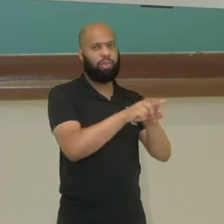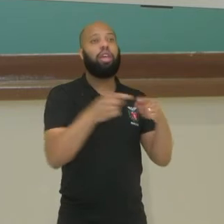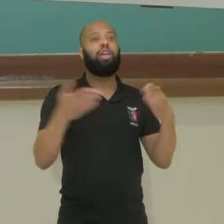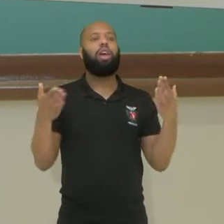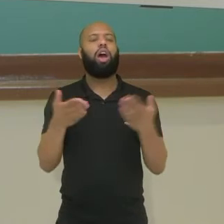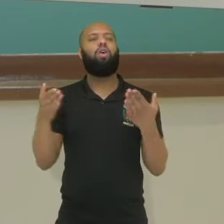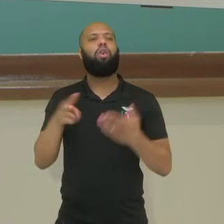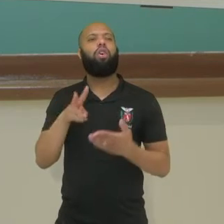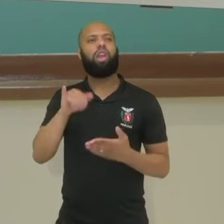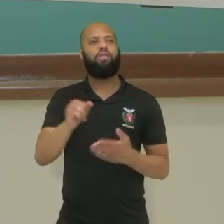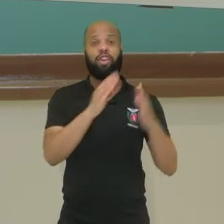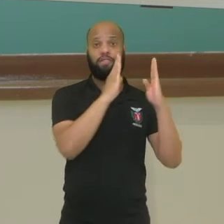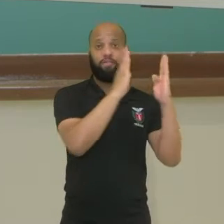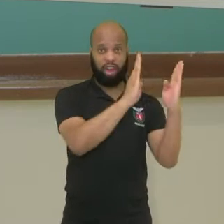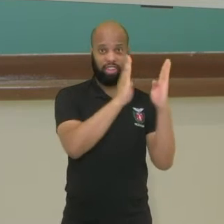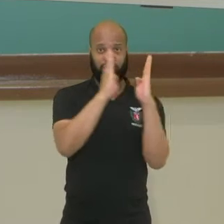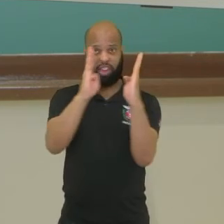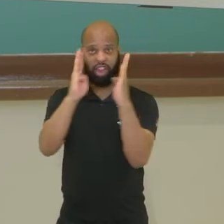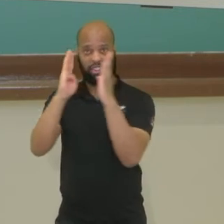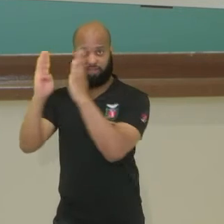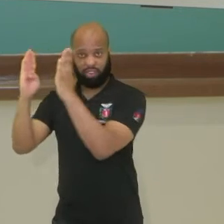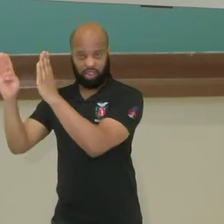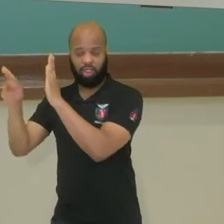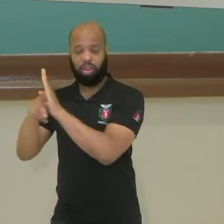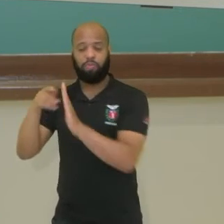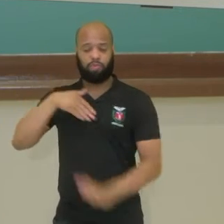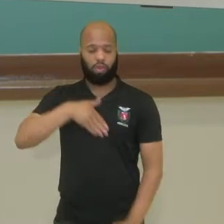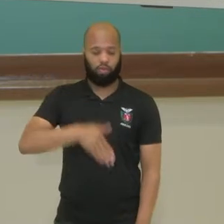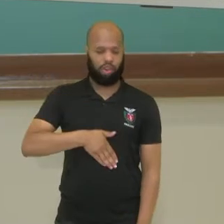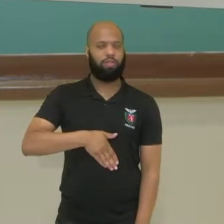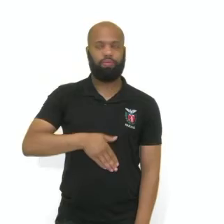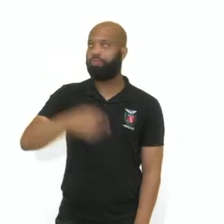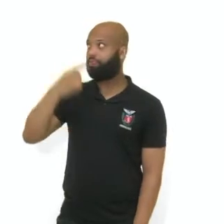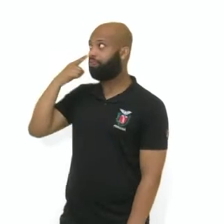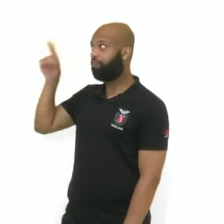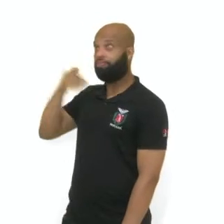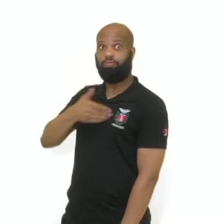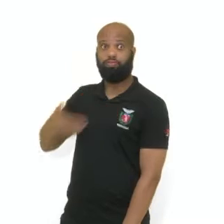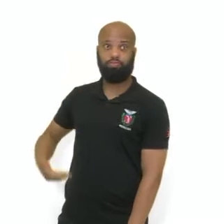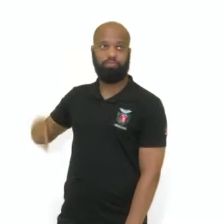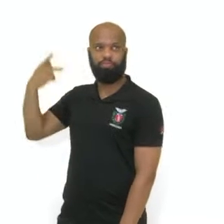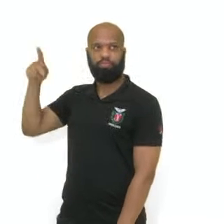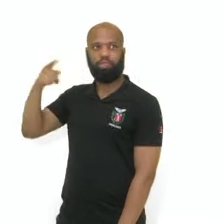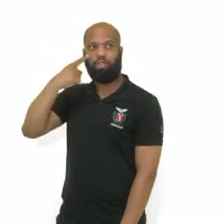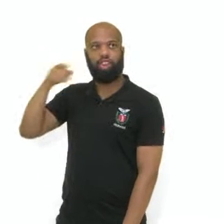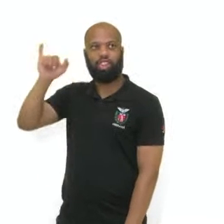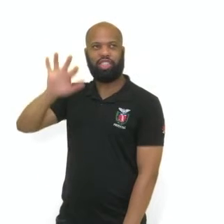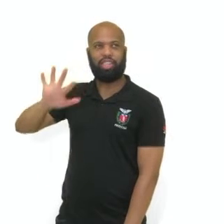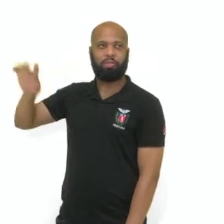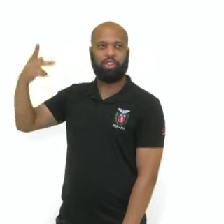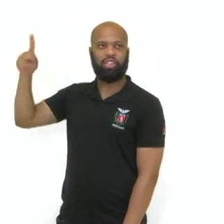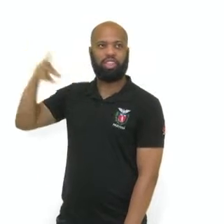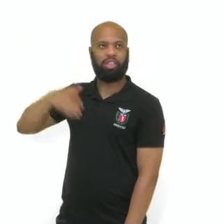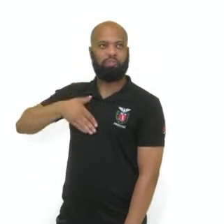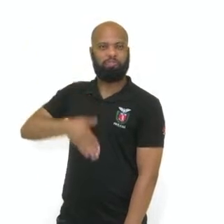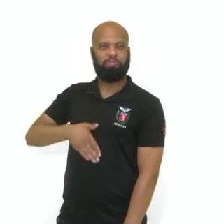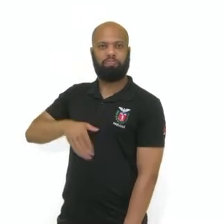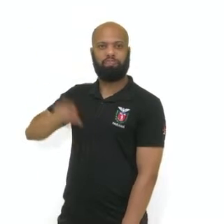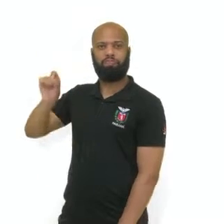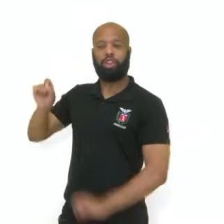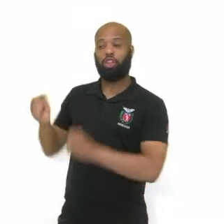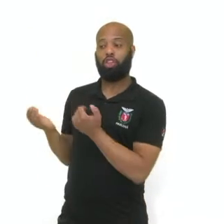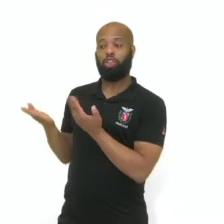as fases do governo de Napoleão Bonaparte, né? Trago aqui uma imagem para vocês de Napoleão mais jovem, né? Esse